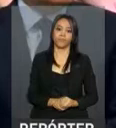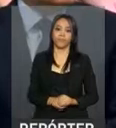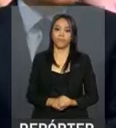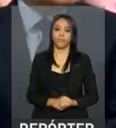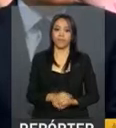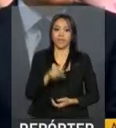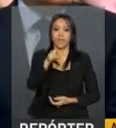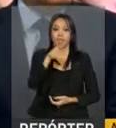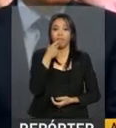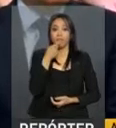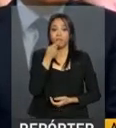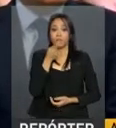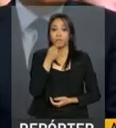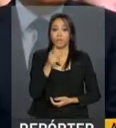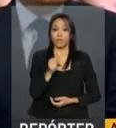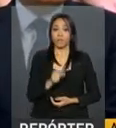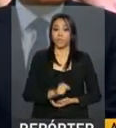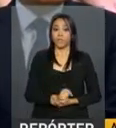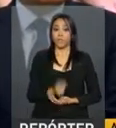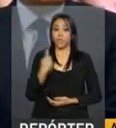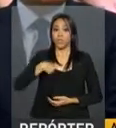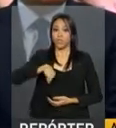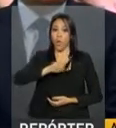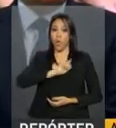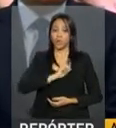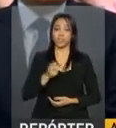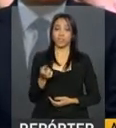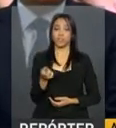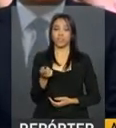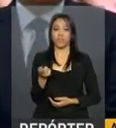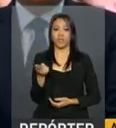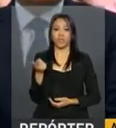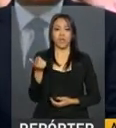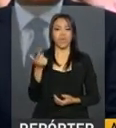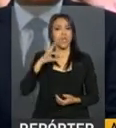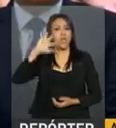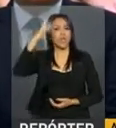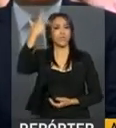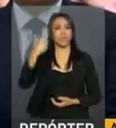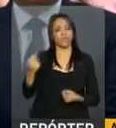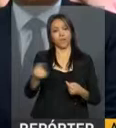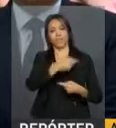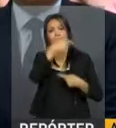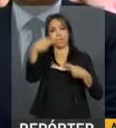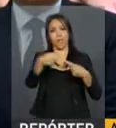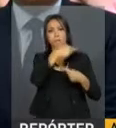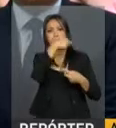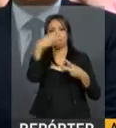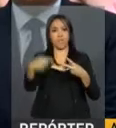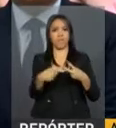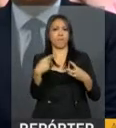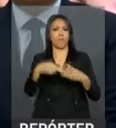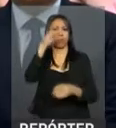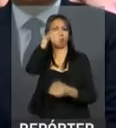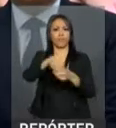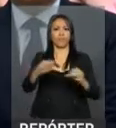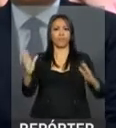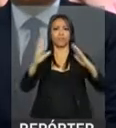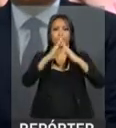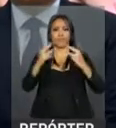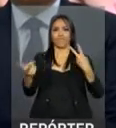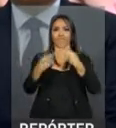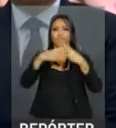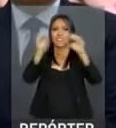Isso vai possibilitar também que nós possamos partir para um segundo ponto essencial no sistema penitenciário, que é